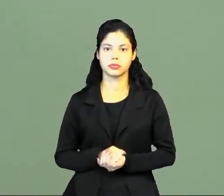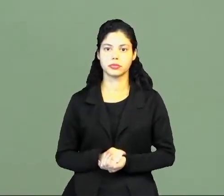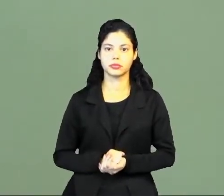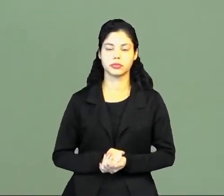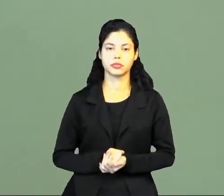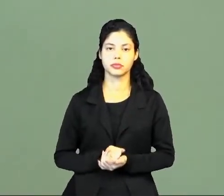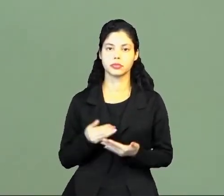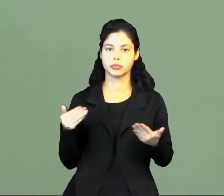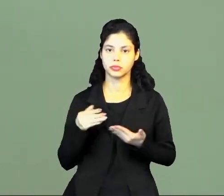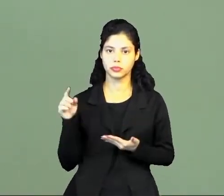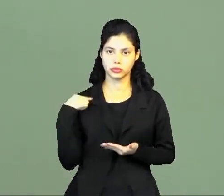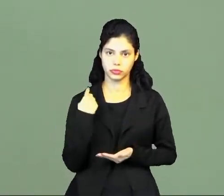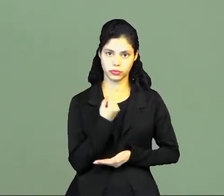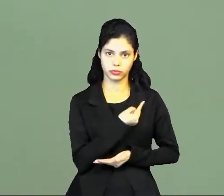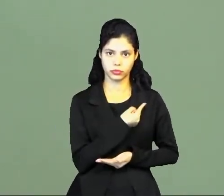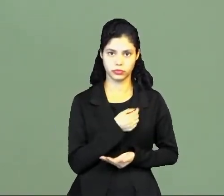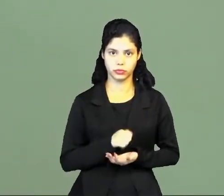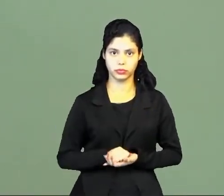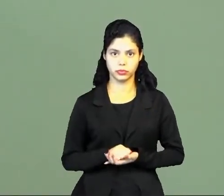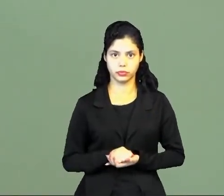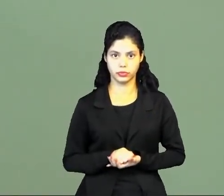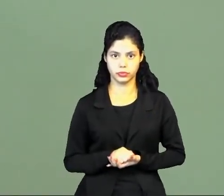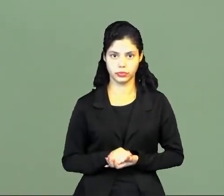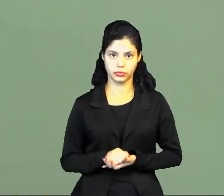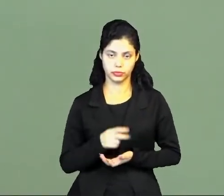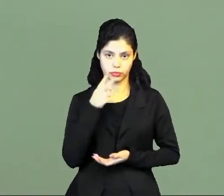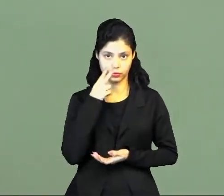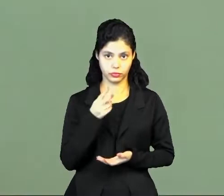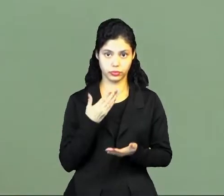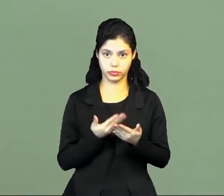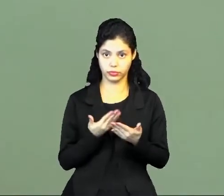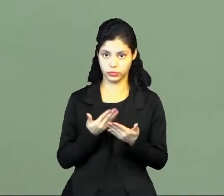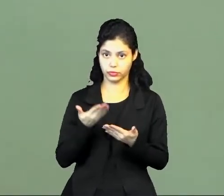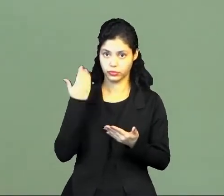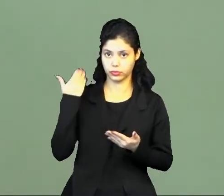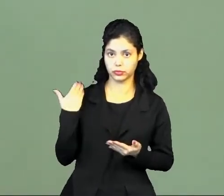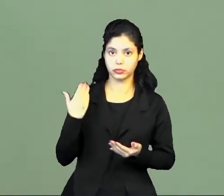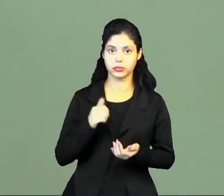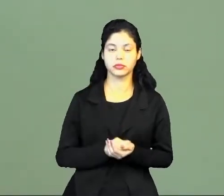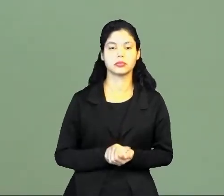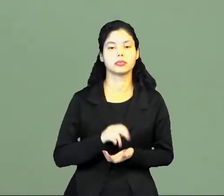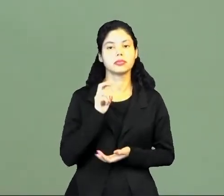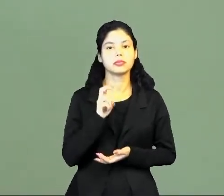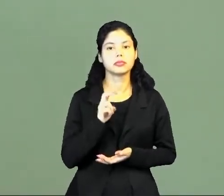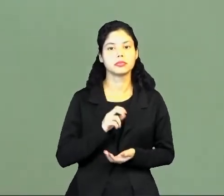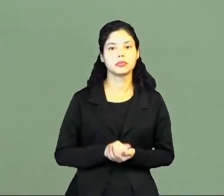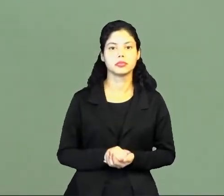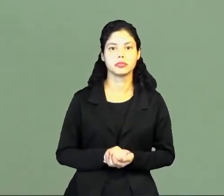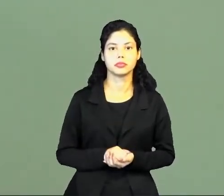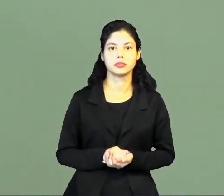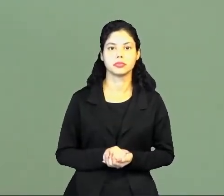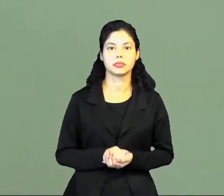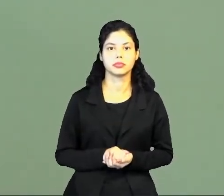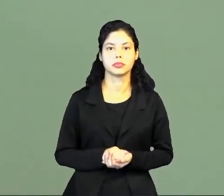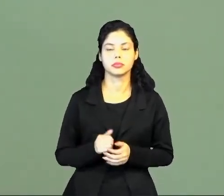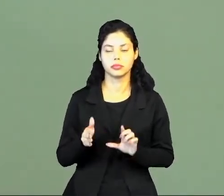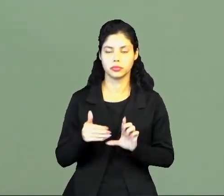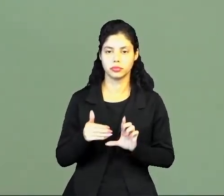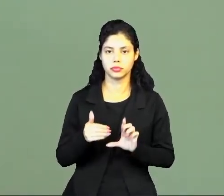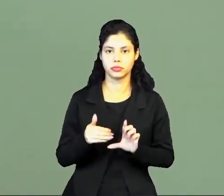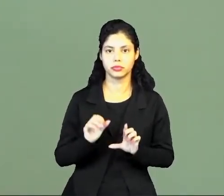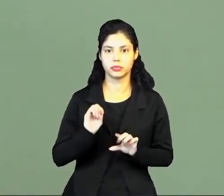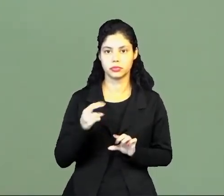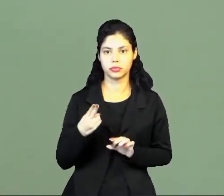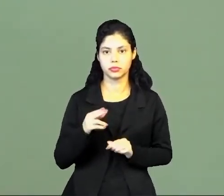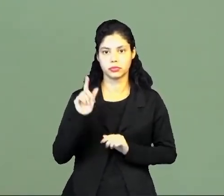Galerinha, hoje, né, para quem não viu a aula anterior, aula 5, ou na plataforma Educ,